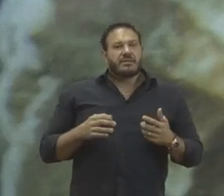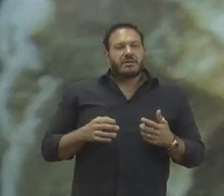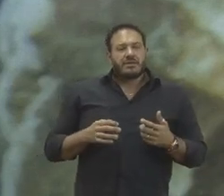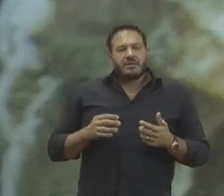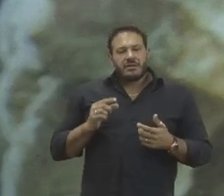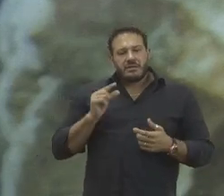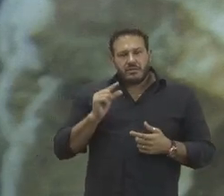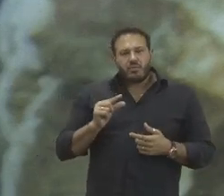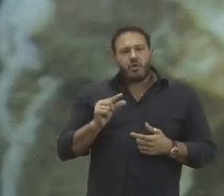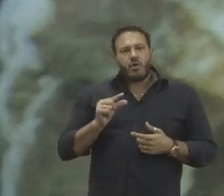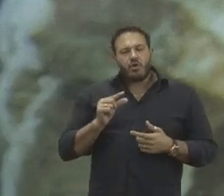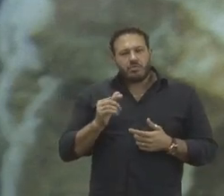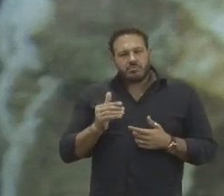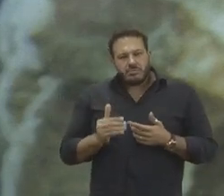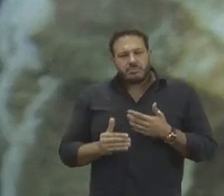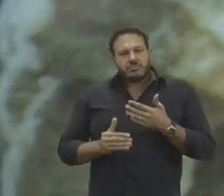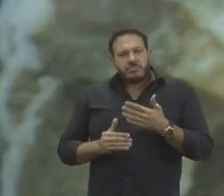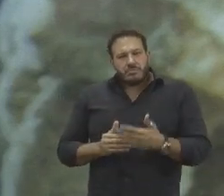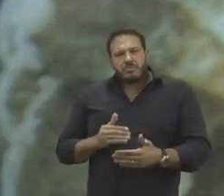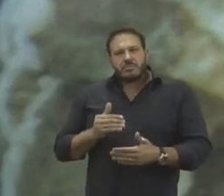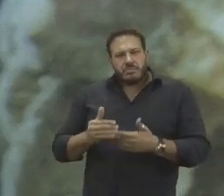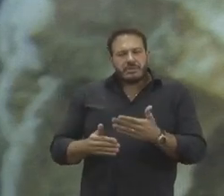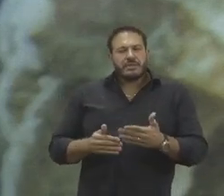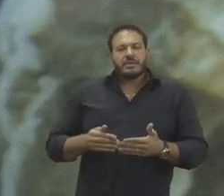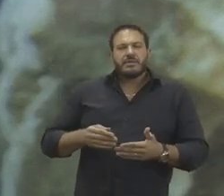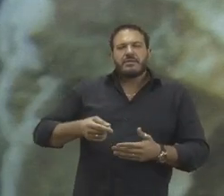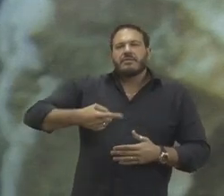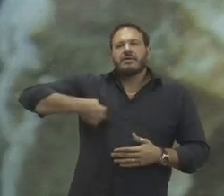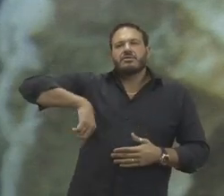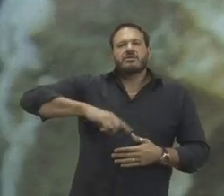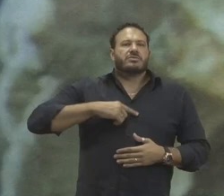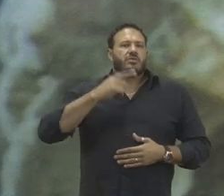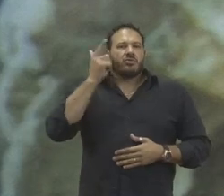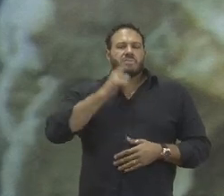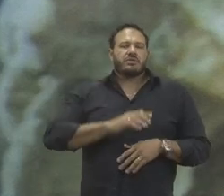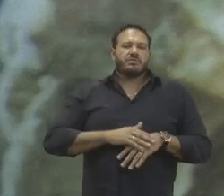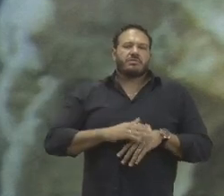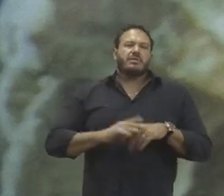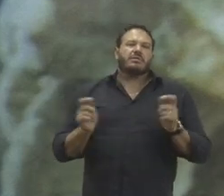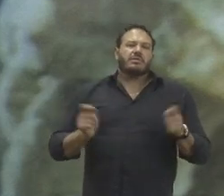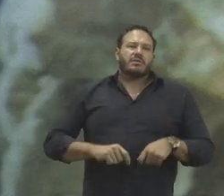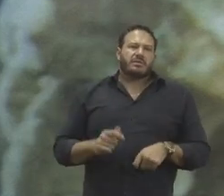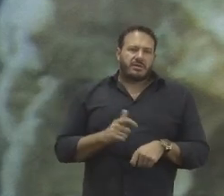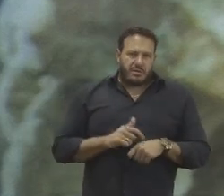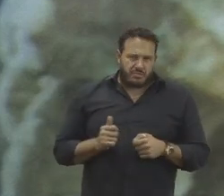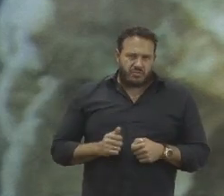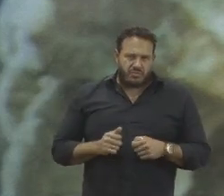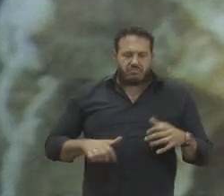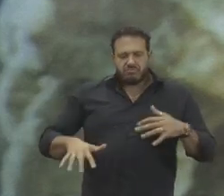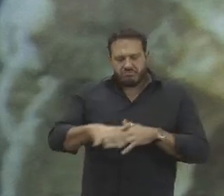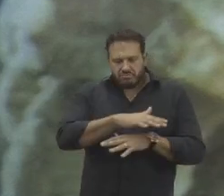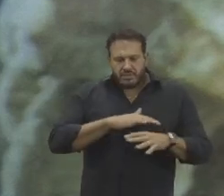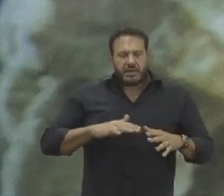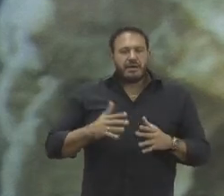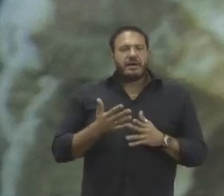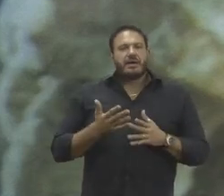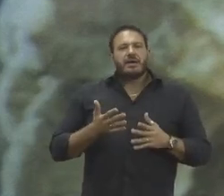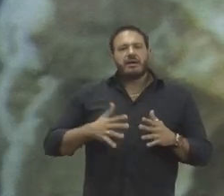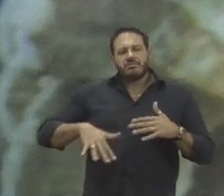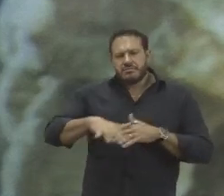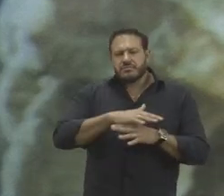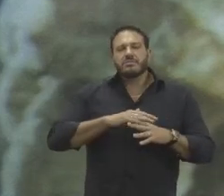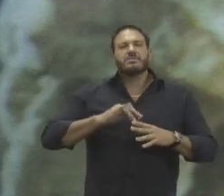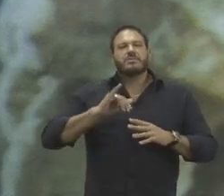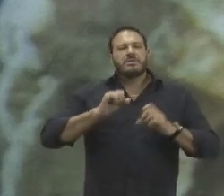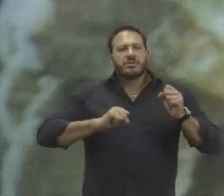no um pouco no freio para que a gente possa dar tempo à academia né à indústria